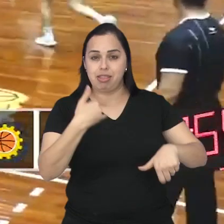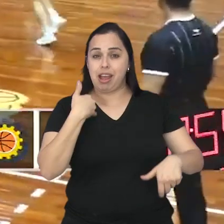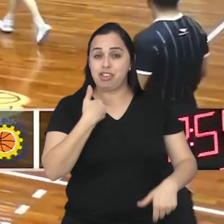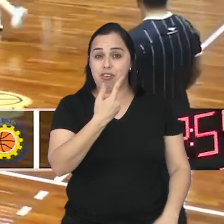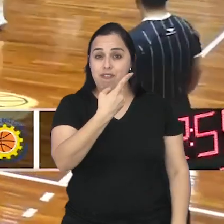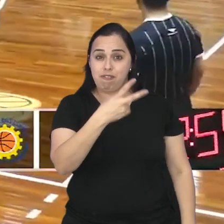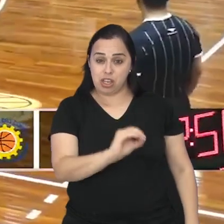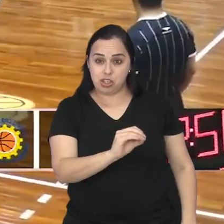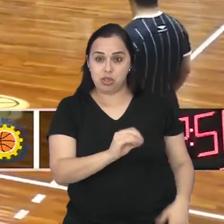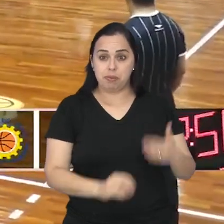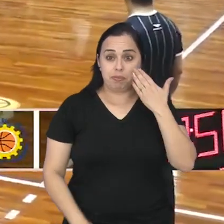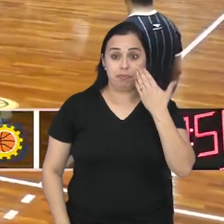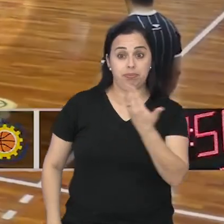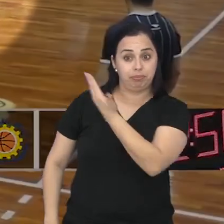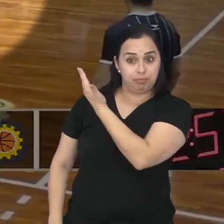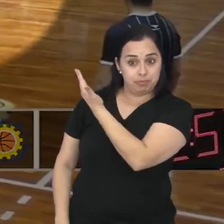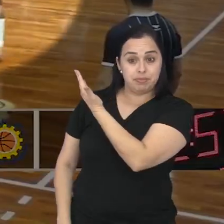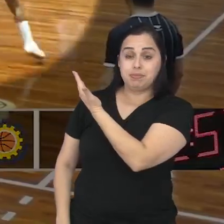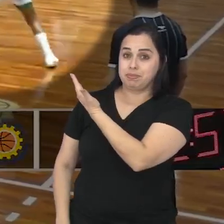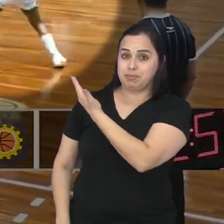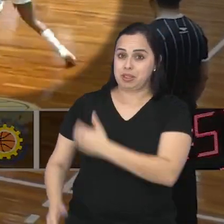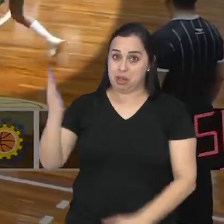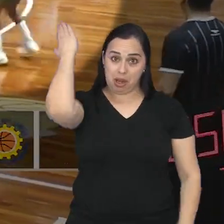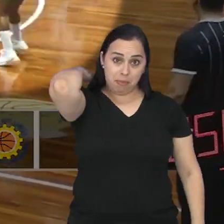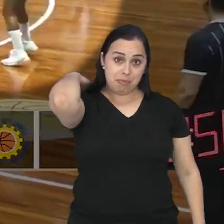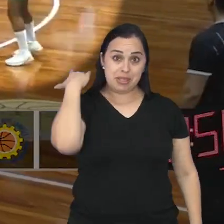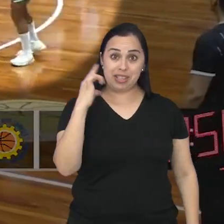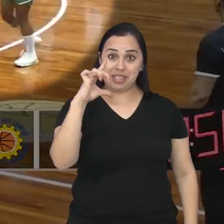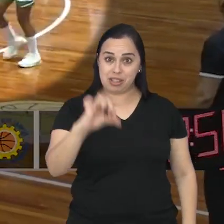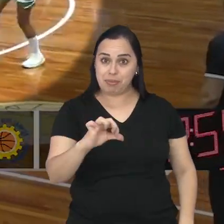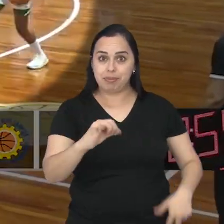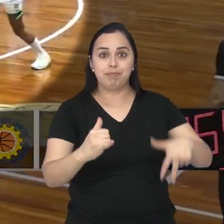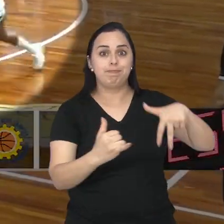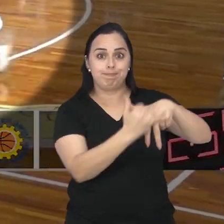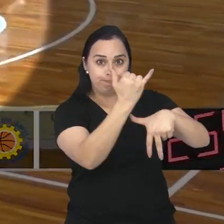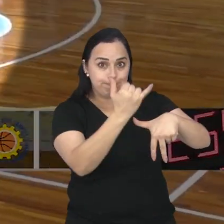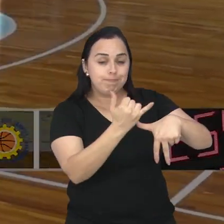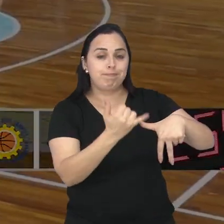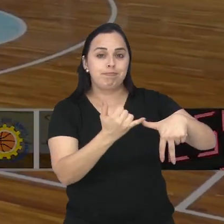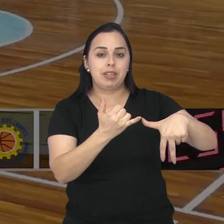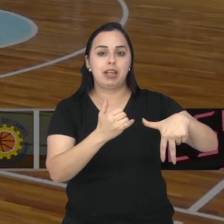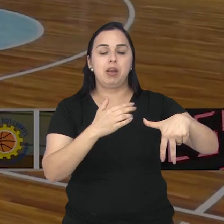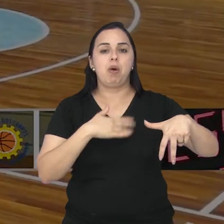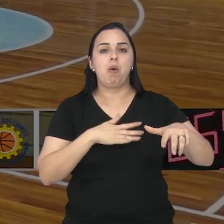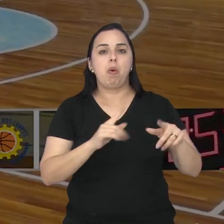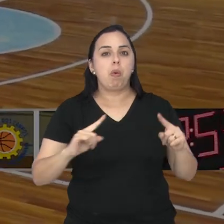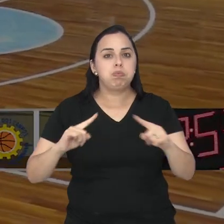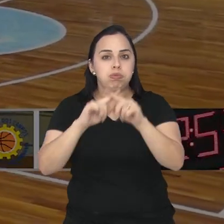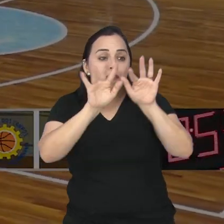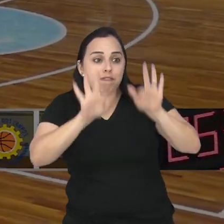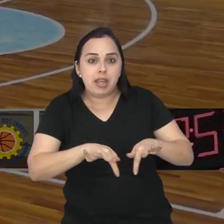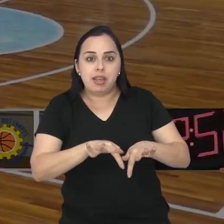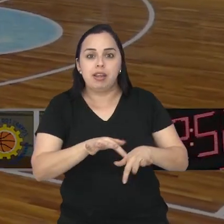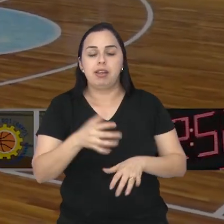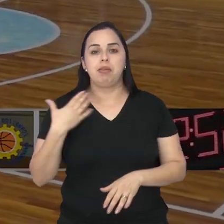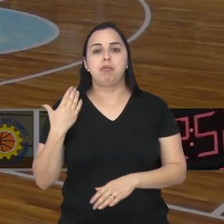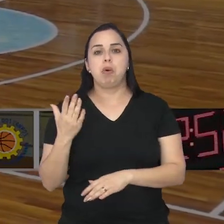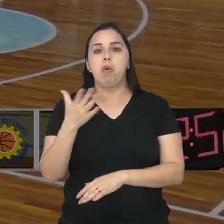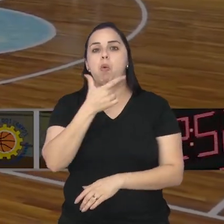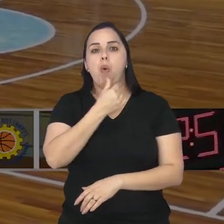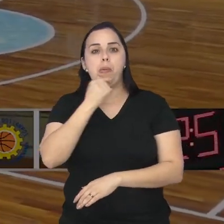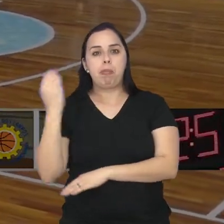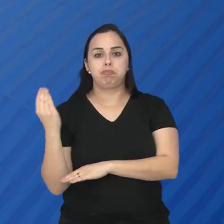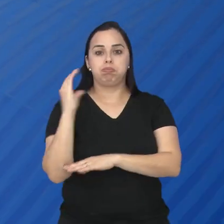a pivô Raíssa de 20 anos que aparece nessas imagens com a camisa 19 foi a vítima após a partida